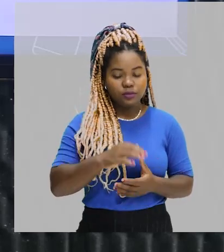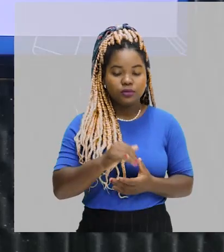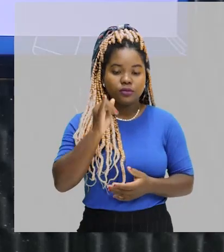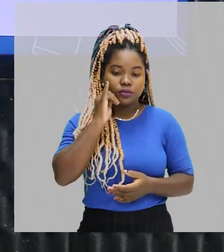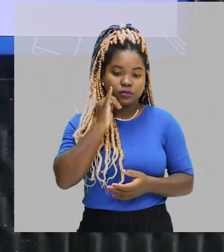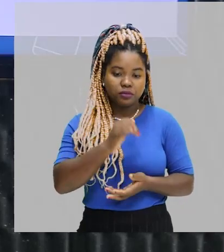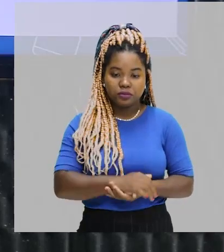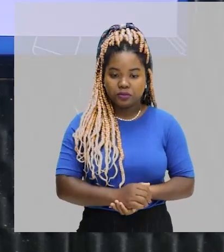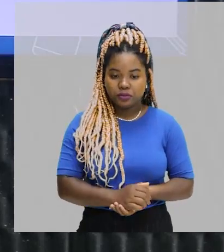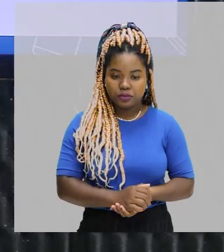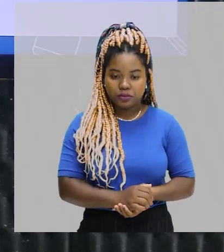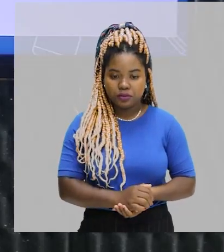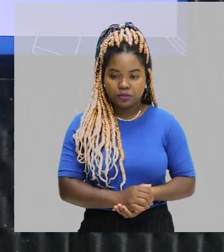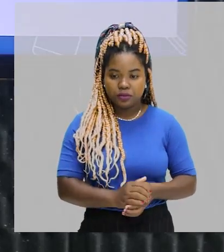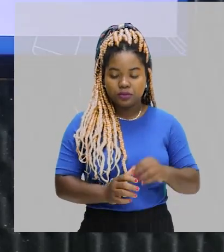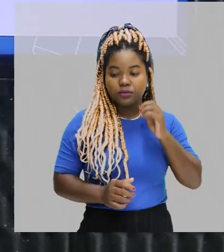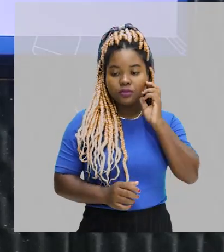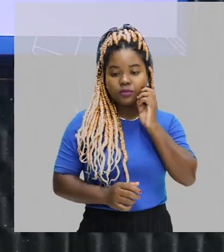exemplo.